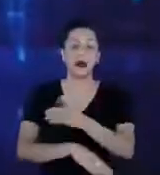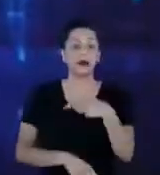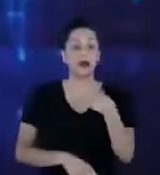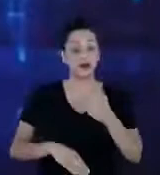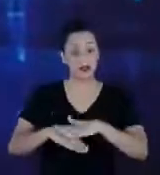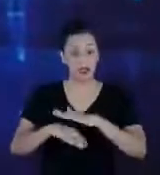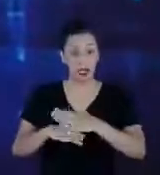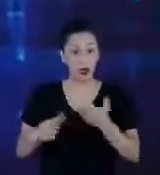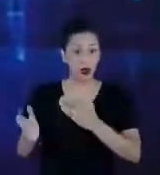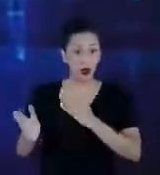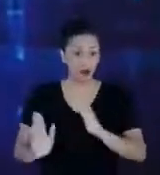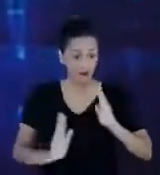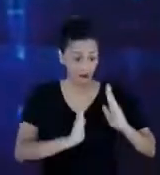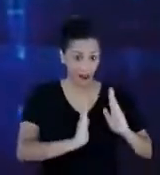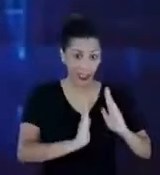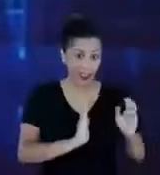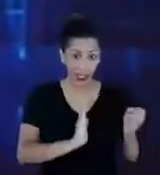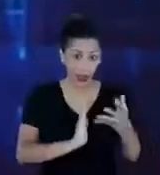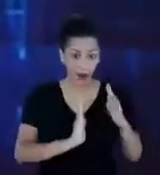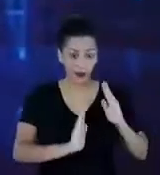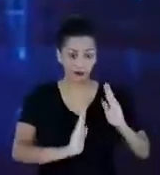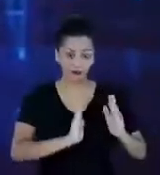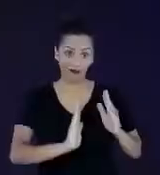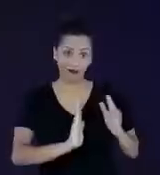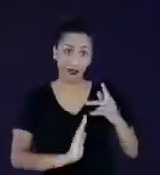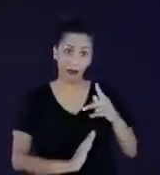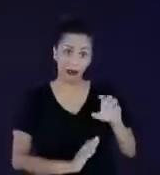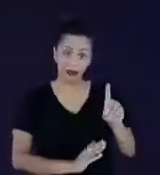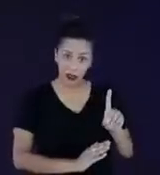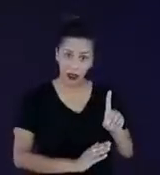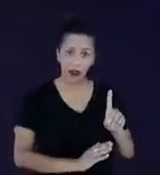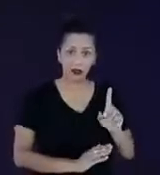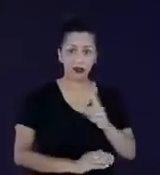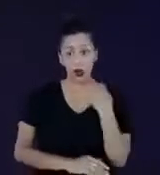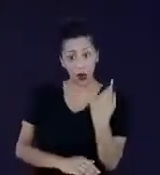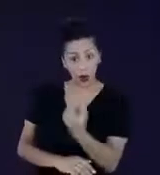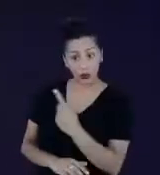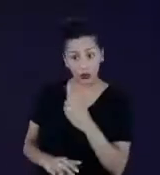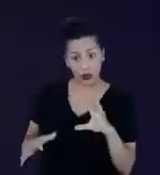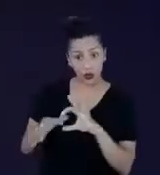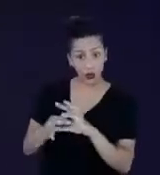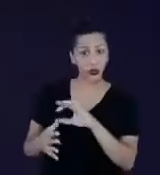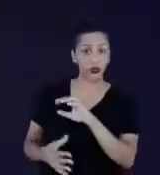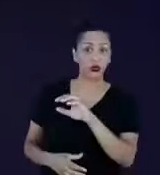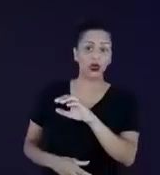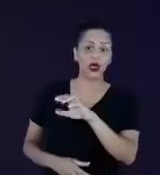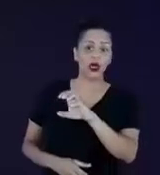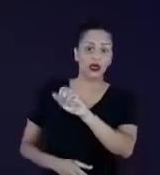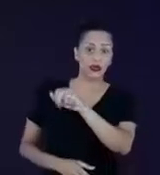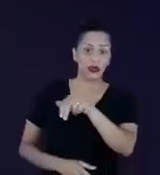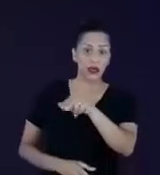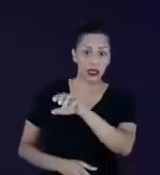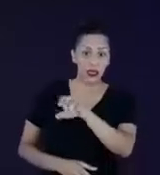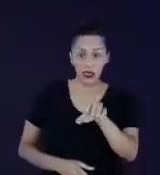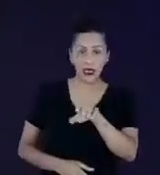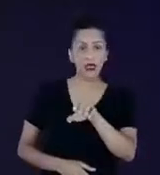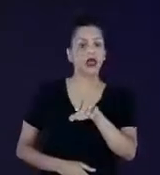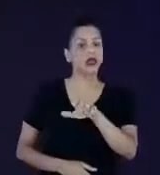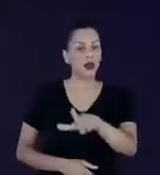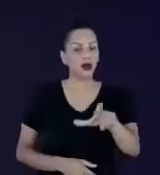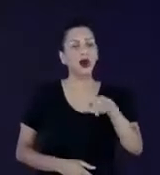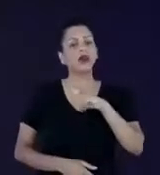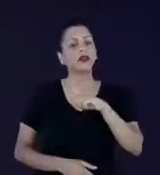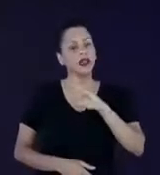do nosso P&D, né? Eu digo nosso porque, junto com a ANEEL, sem dúvida nenhuma, as distribuidoras têm participado de forma